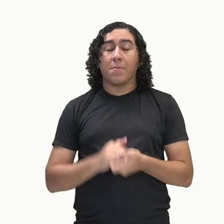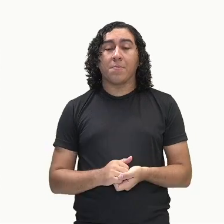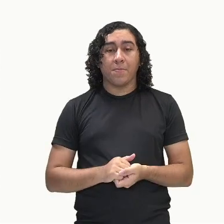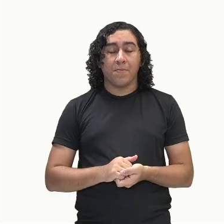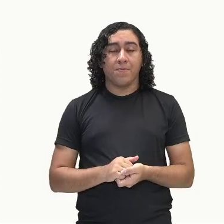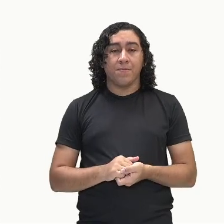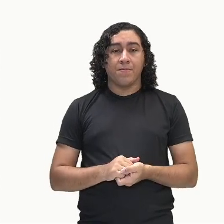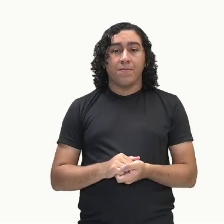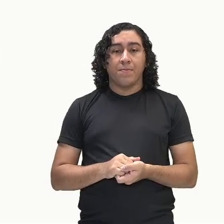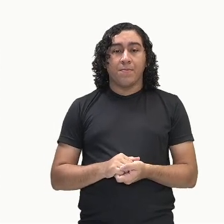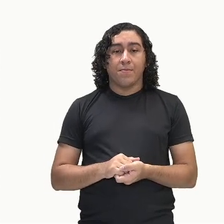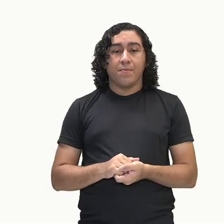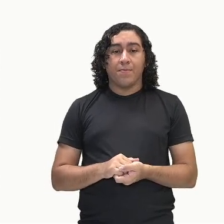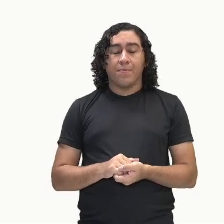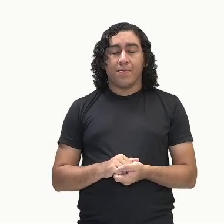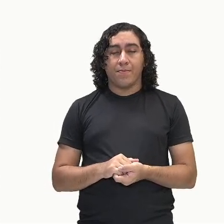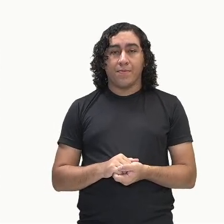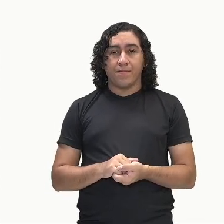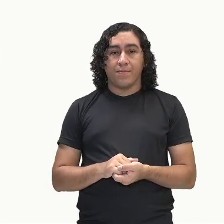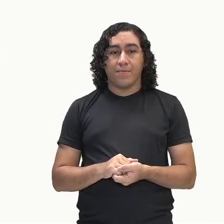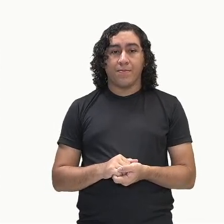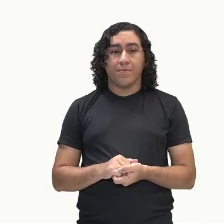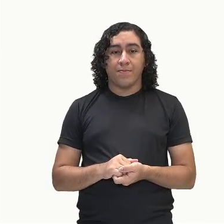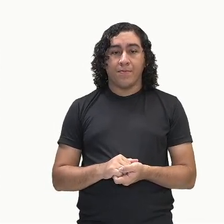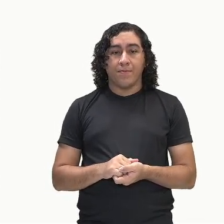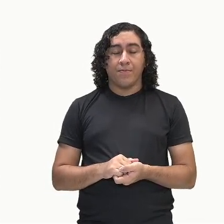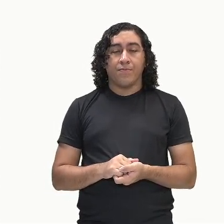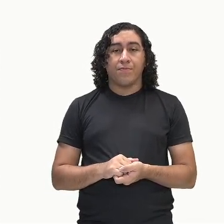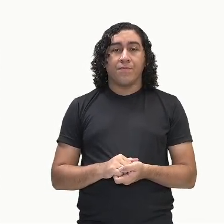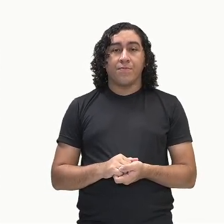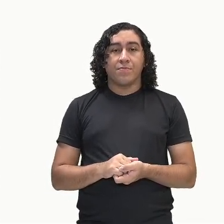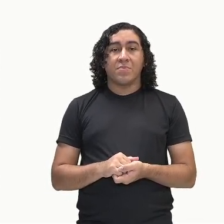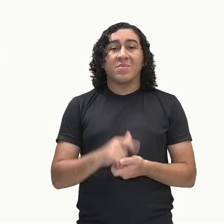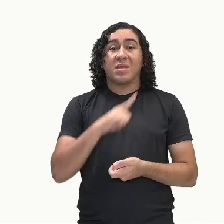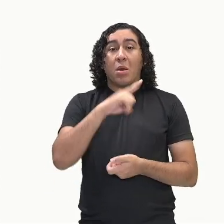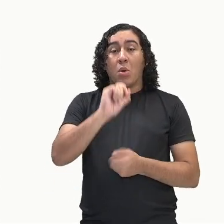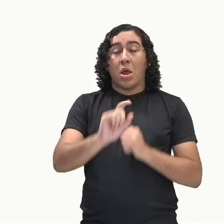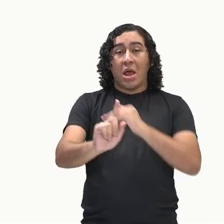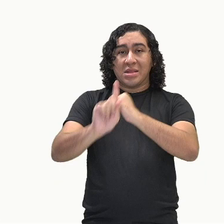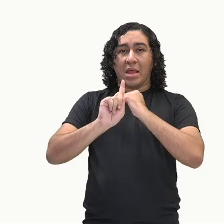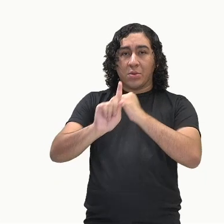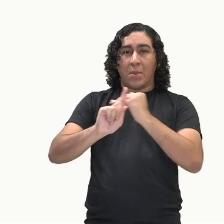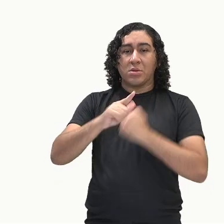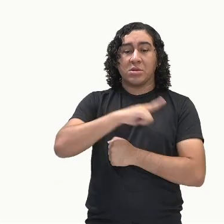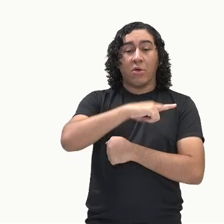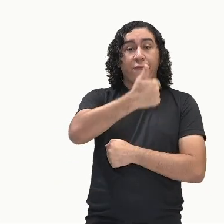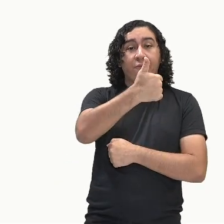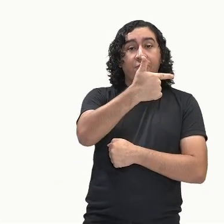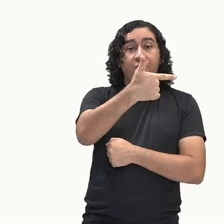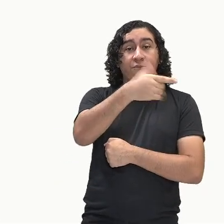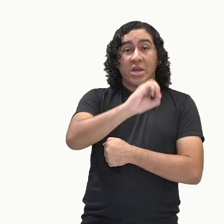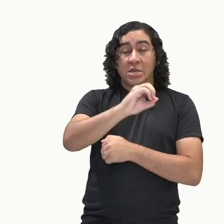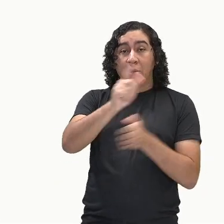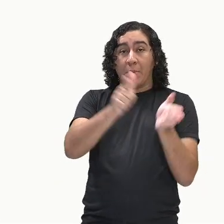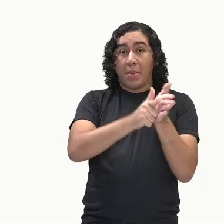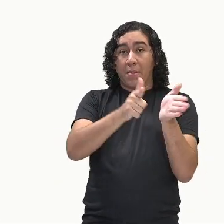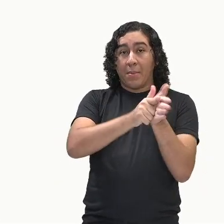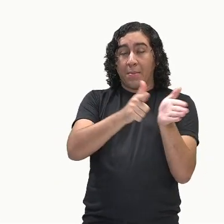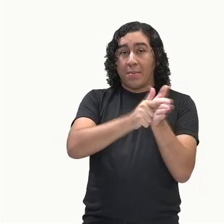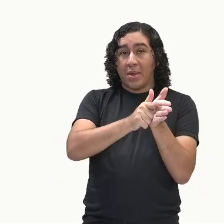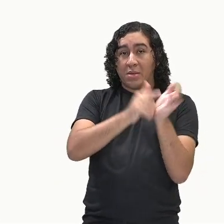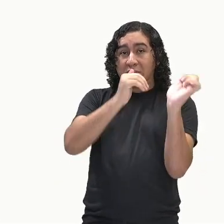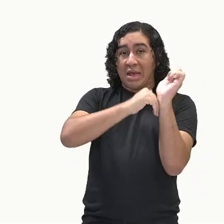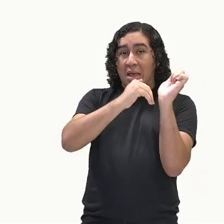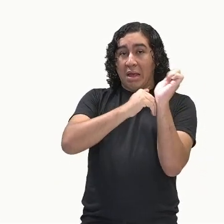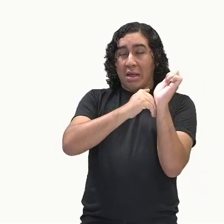do problema aqui, ó. Foram dadas 20 senhas. Ok? Então,